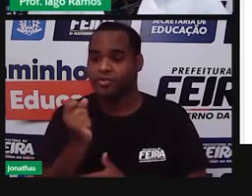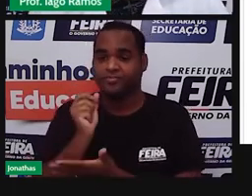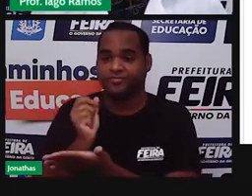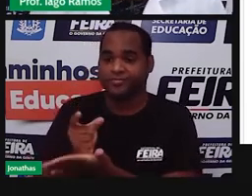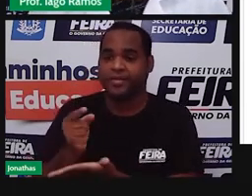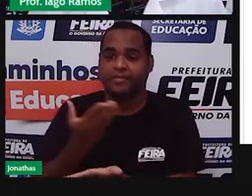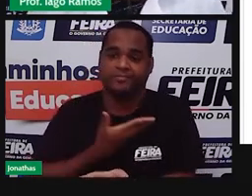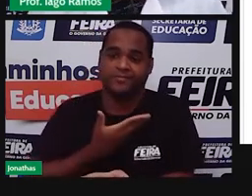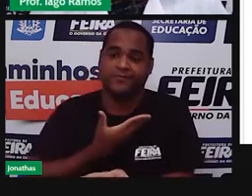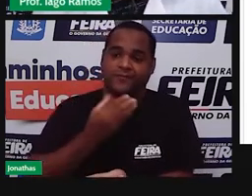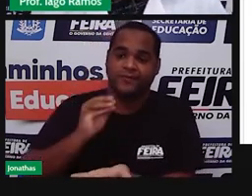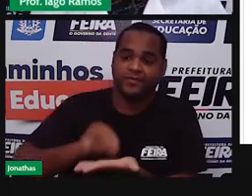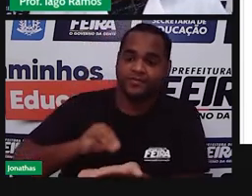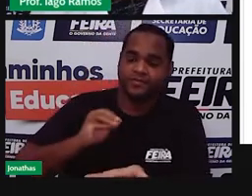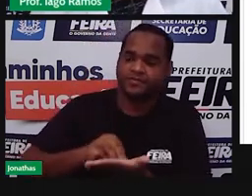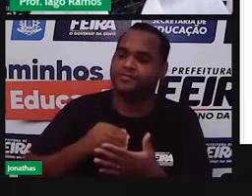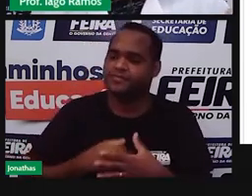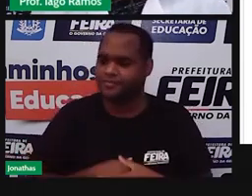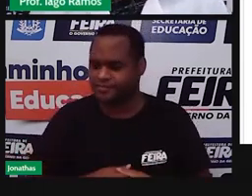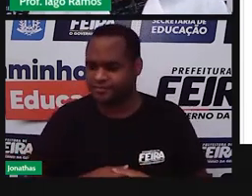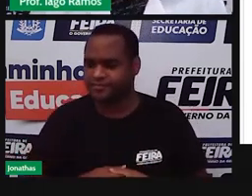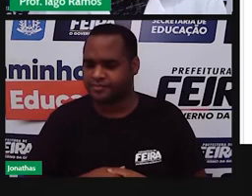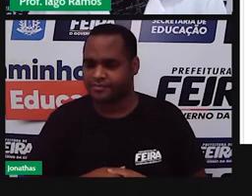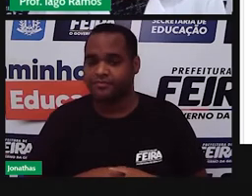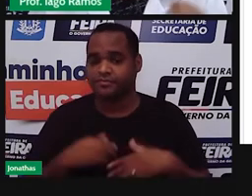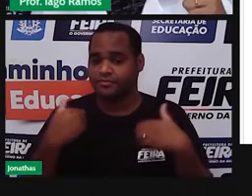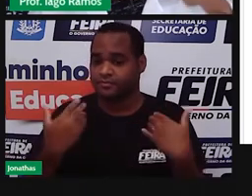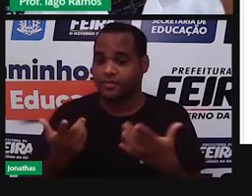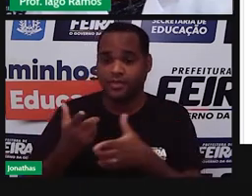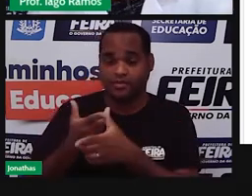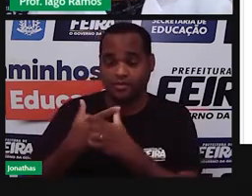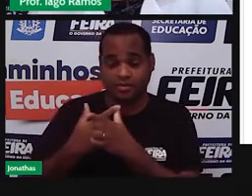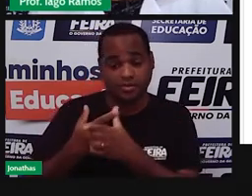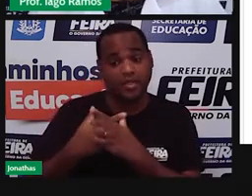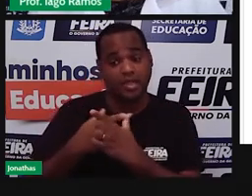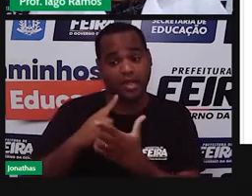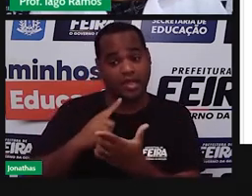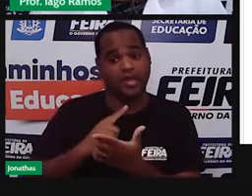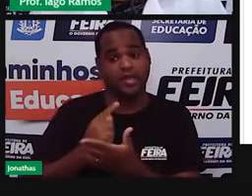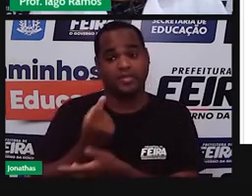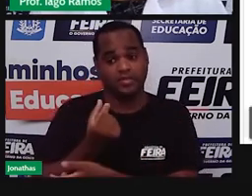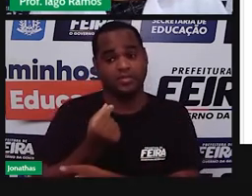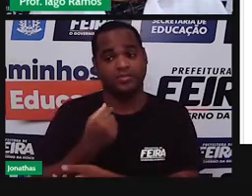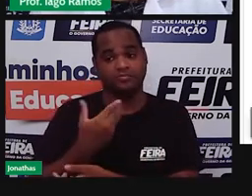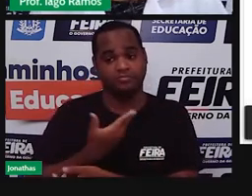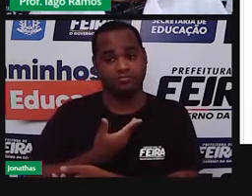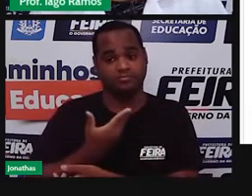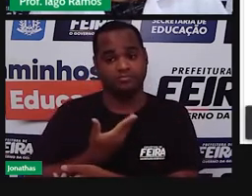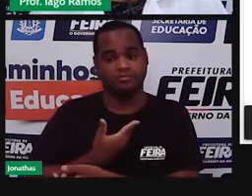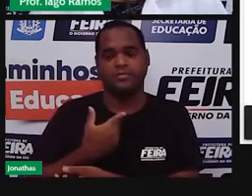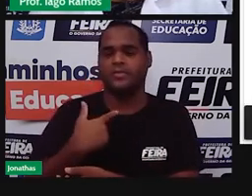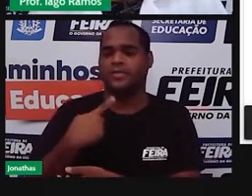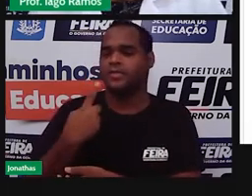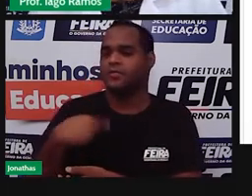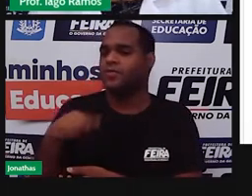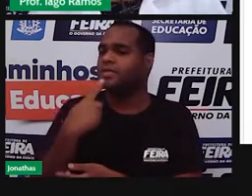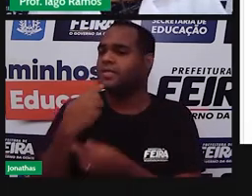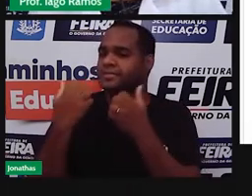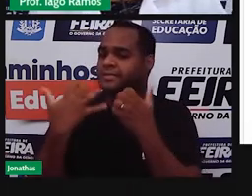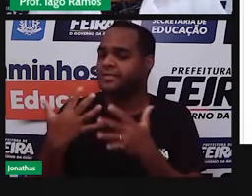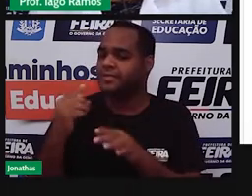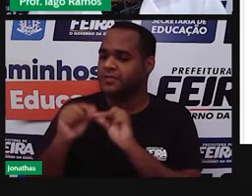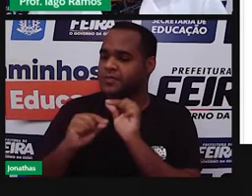amigo? Bom, eu peguei emprestado, eu fiquei devendo ao meu amigo. Então, o que é que a gente pode fazer?